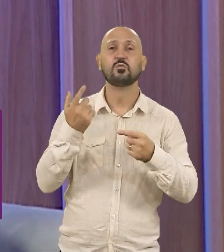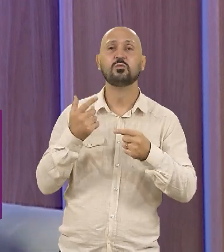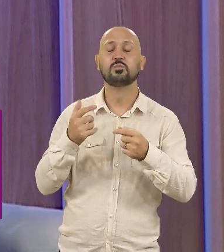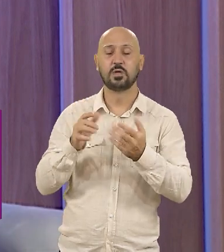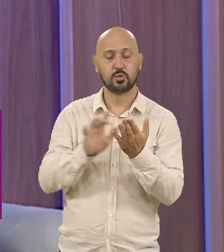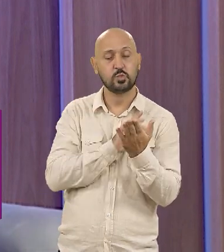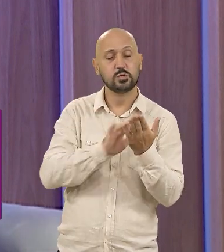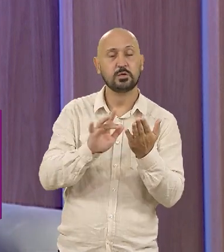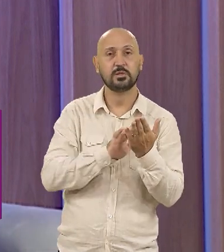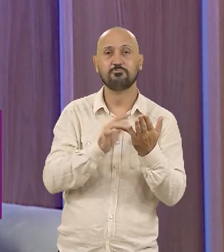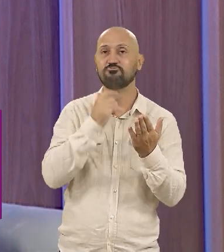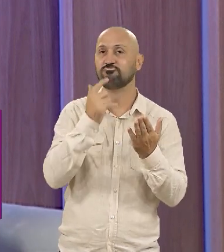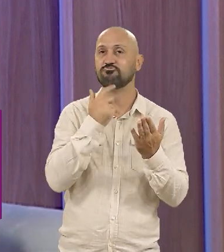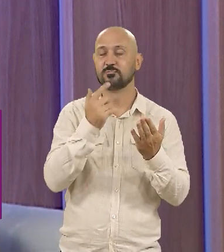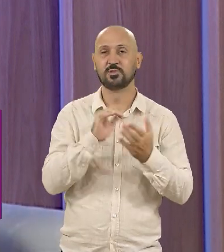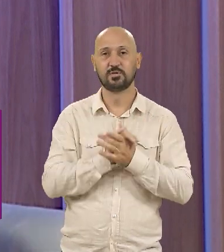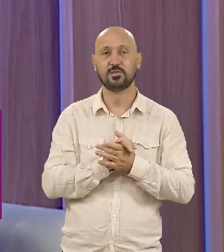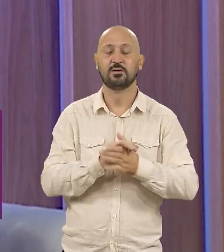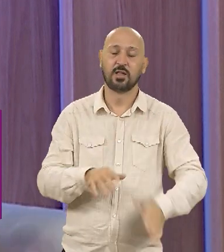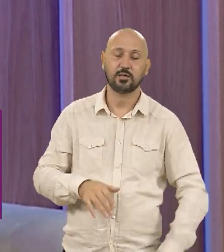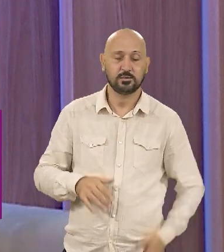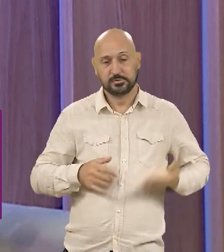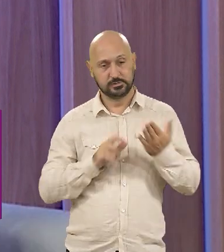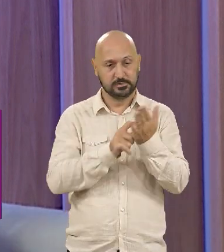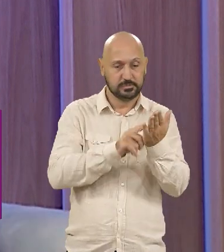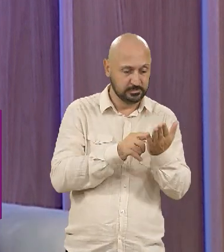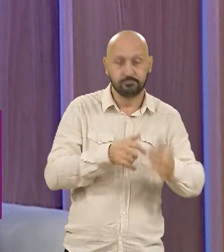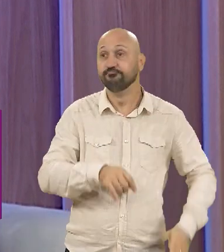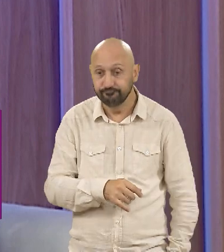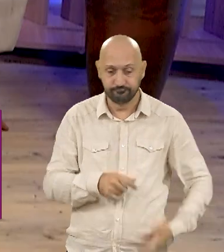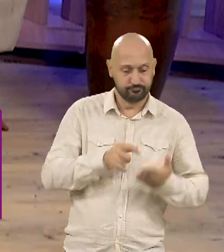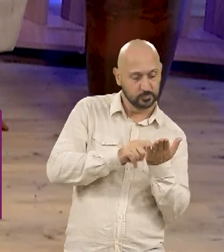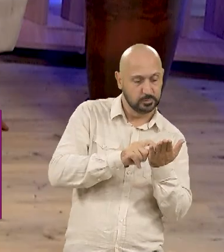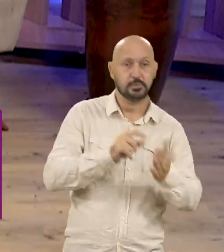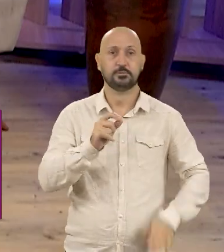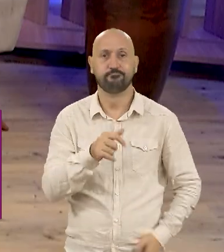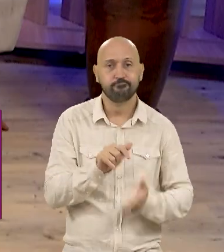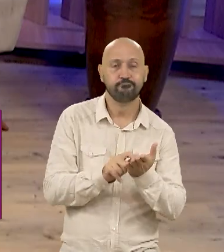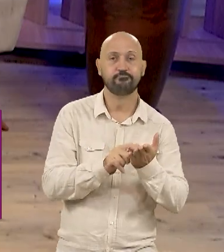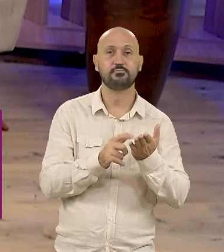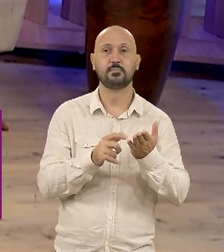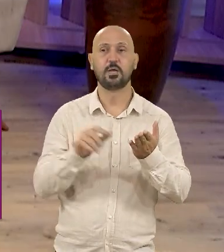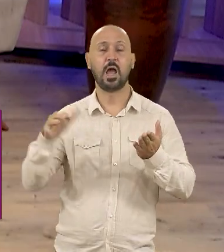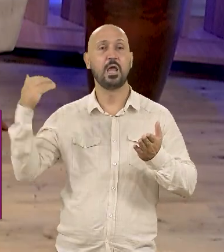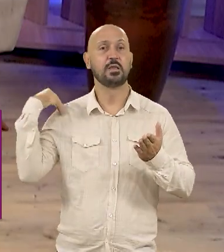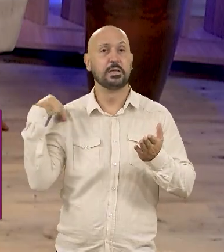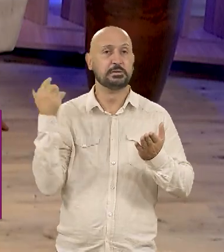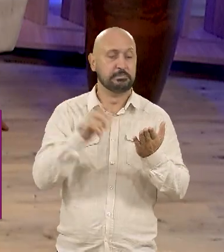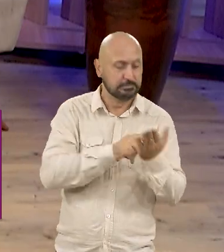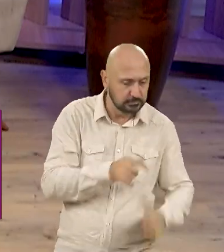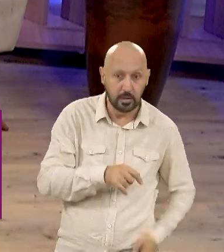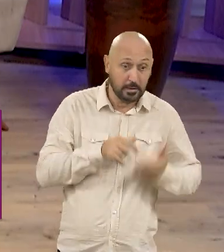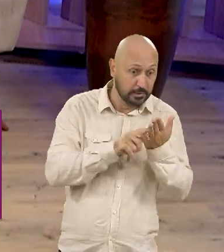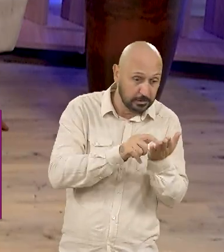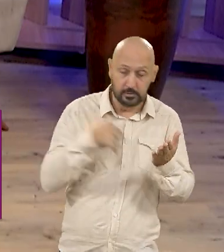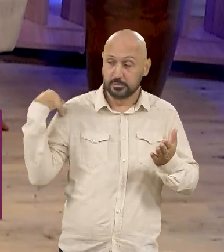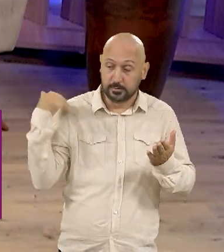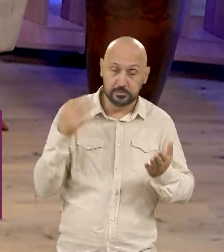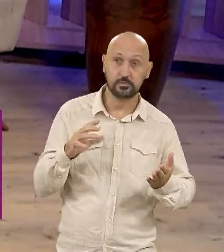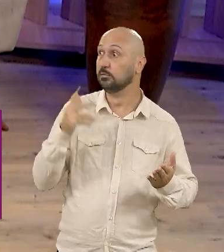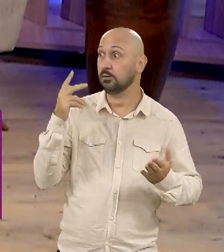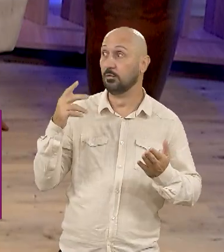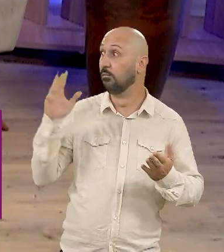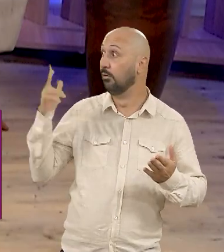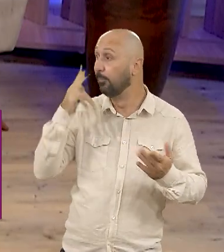tempo todo e às vezes o colega está chamando porque precisa de algo e ele não consegue, porque ele está ali focado